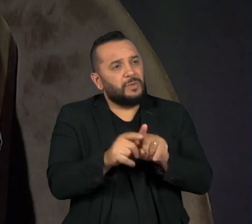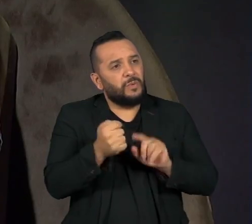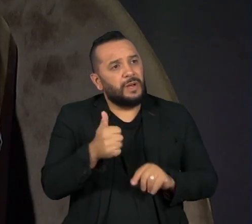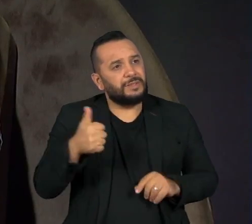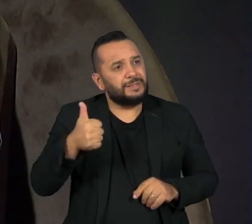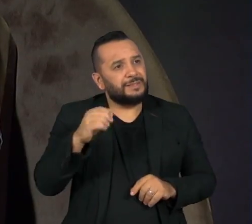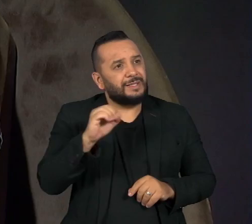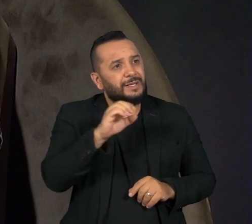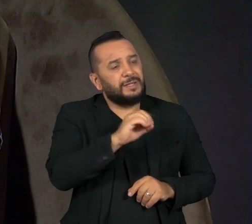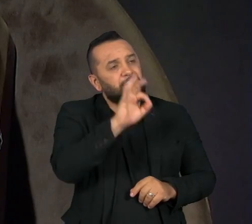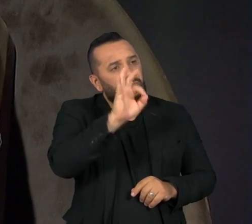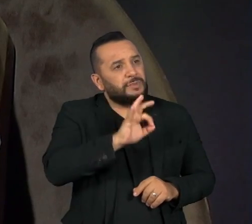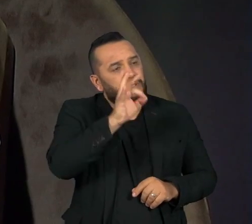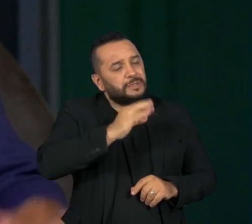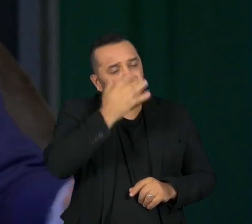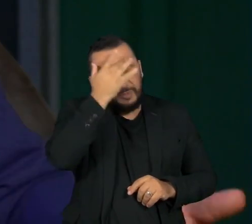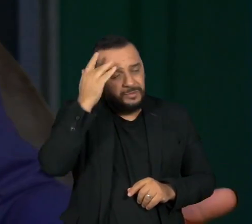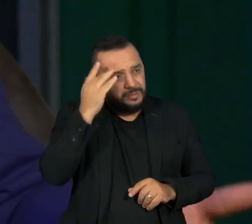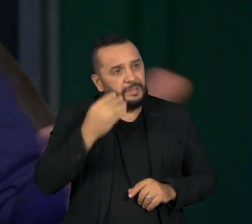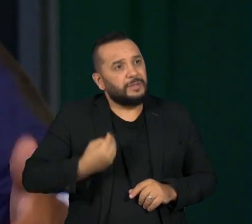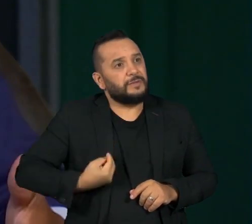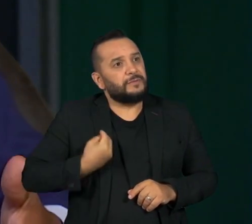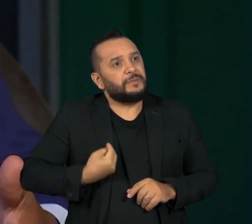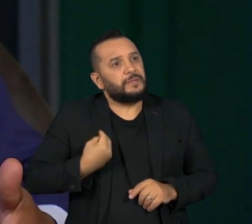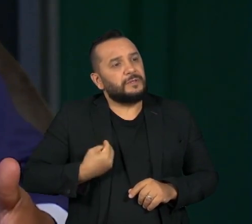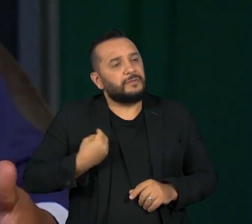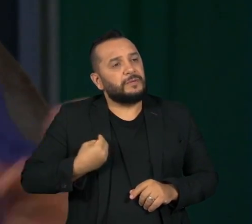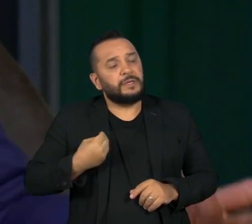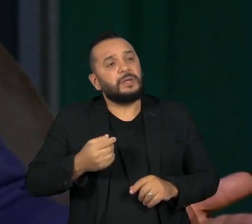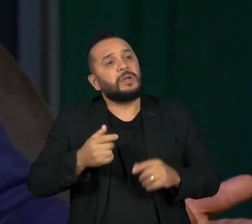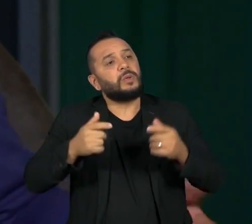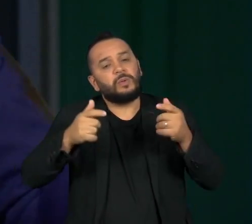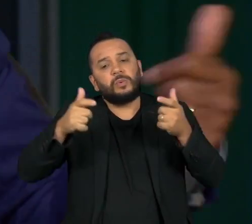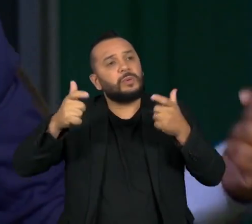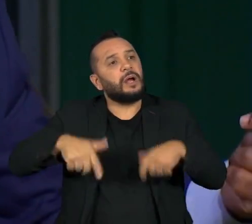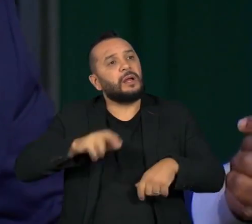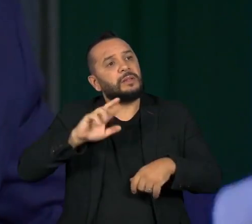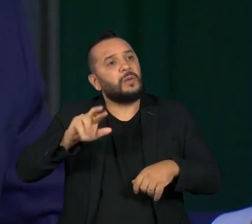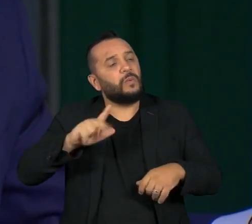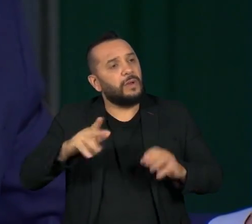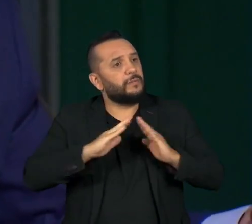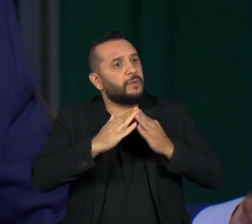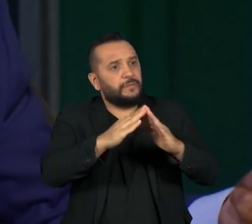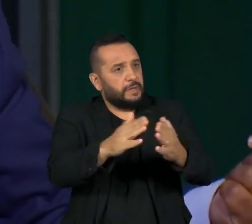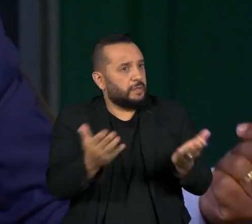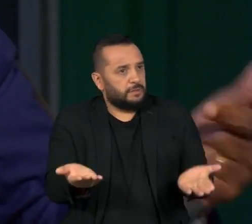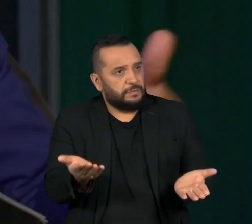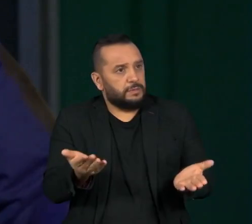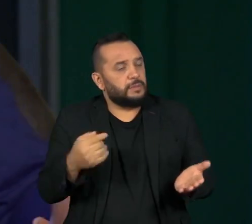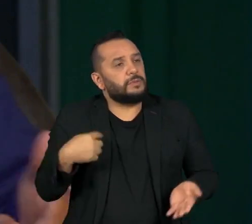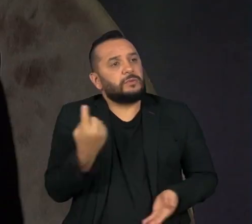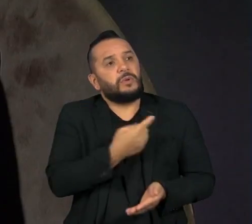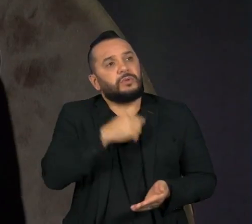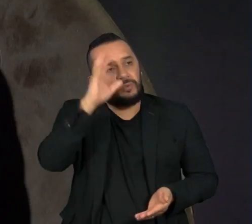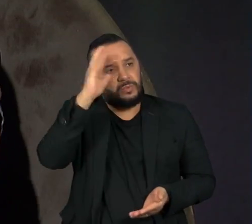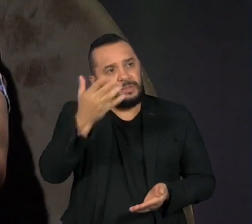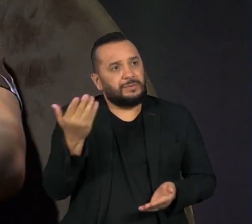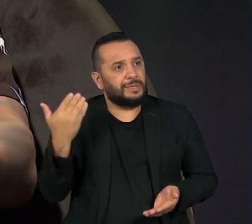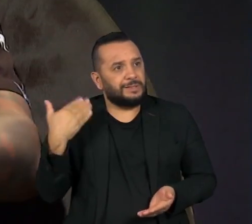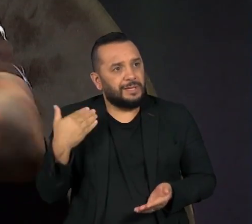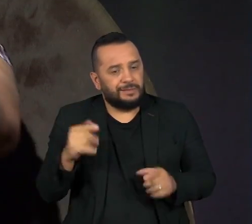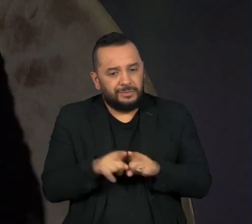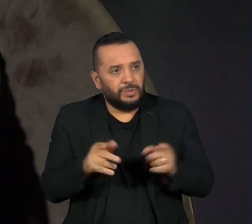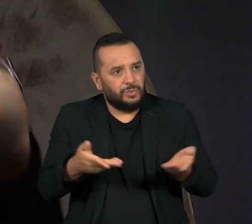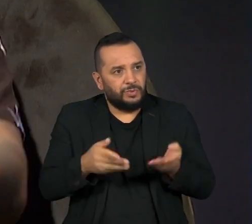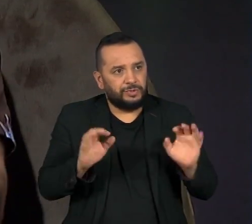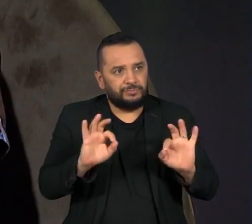das não favelas. A questão que a gente não conseguiu produzir solução nem antes, nem hoje. Eu vou pegar São